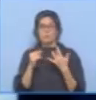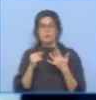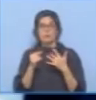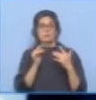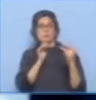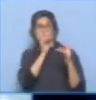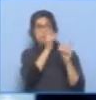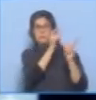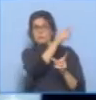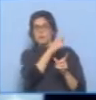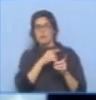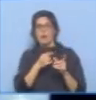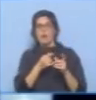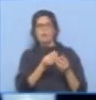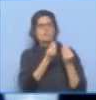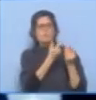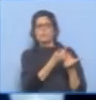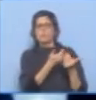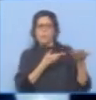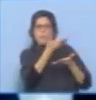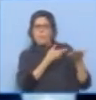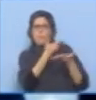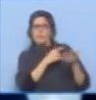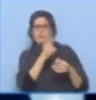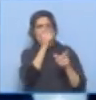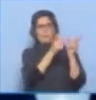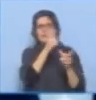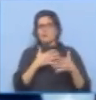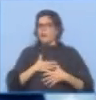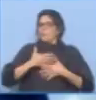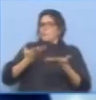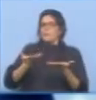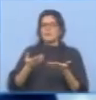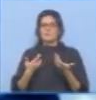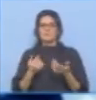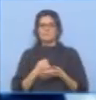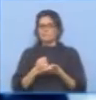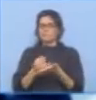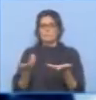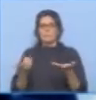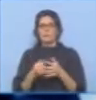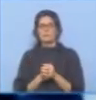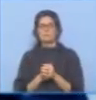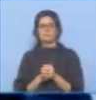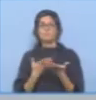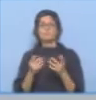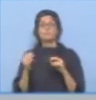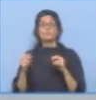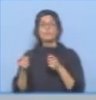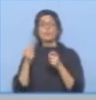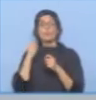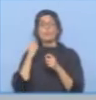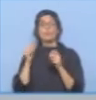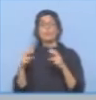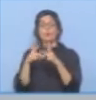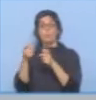sido muito bom, e são pessoas muito abertas e muito disponíveis, e, portanto, eu acho que vai ser bom. Um dos encontros de preparação que tiveram foi com o embaixador